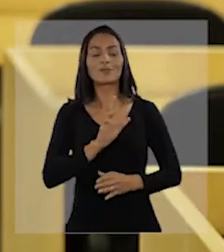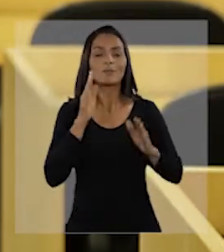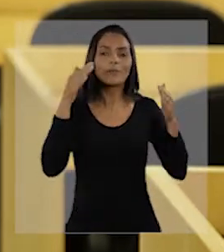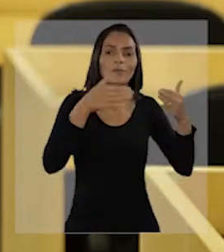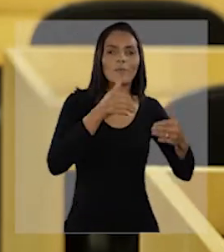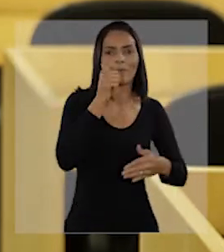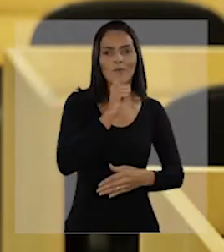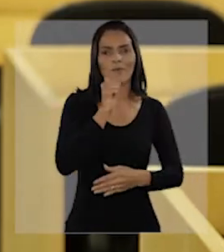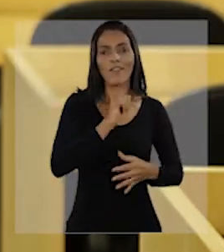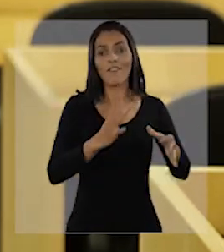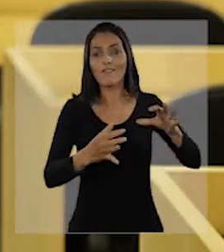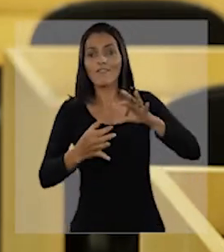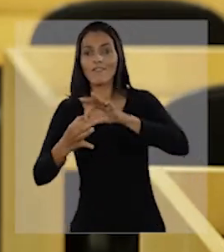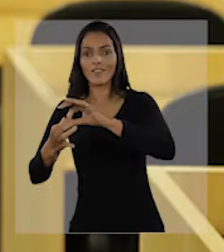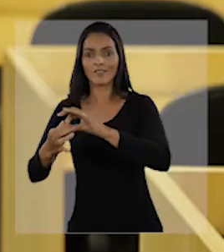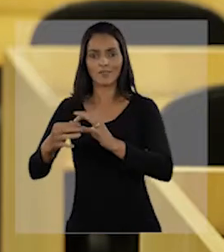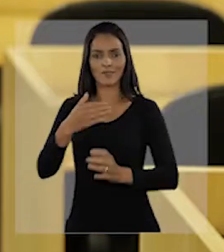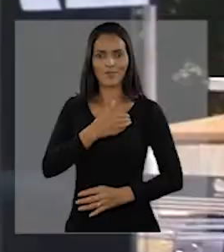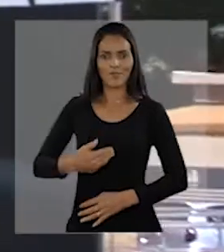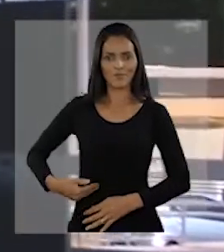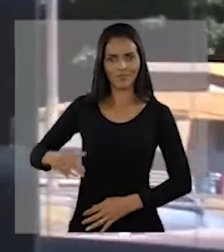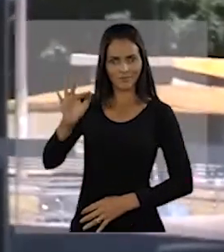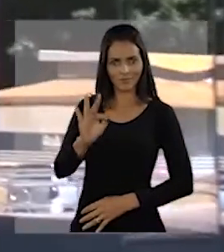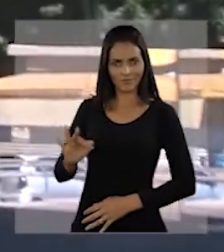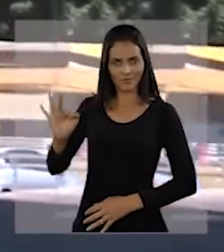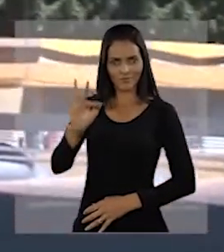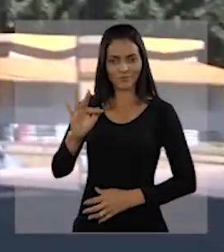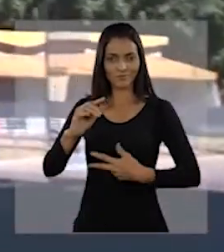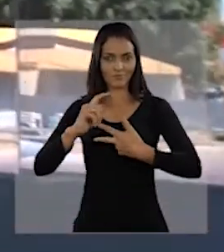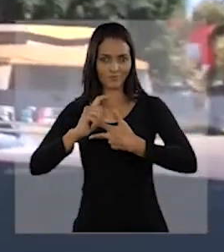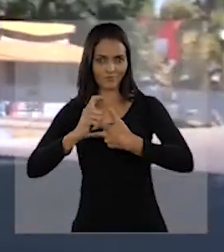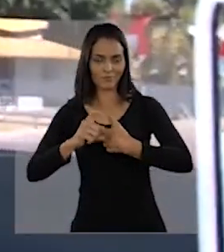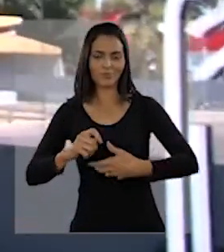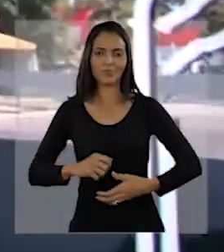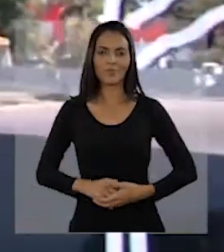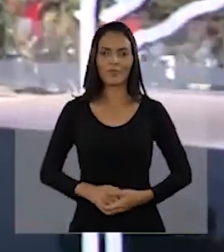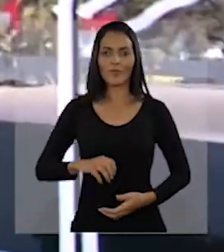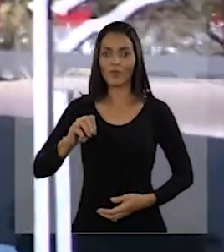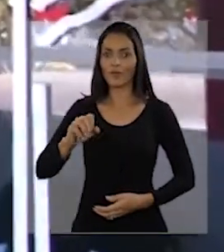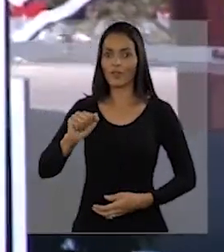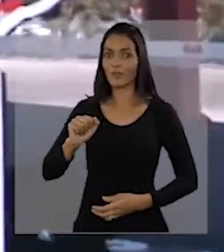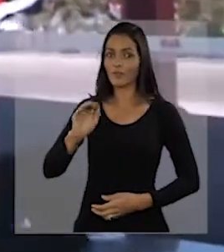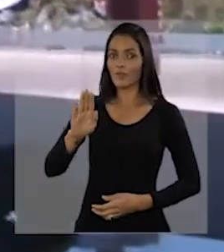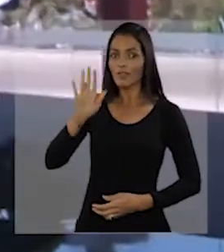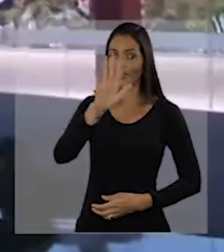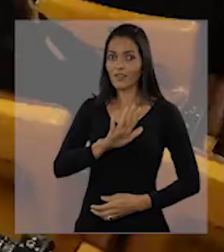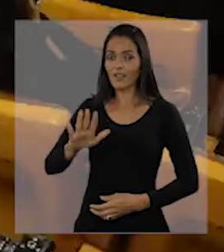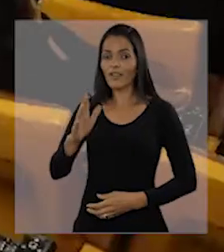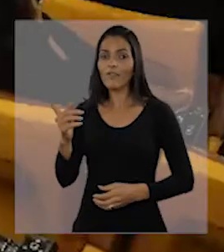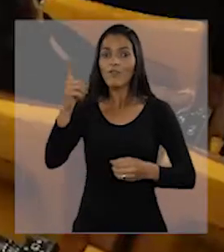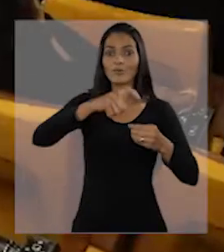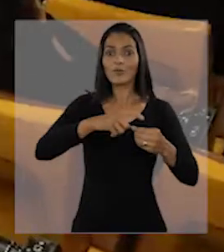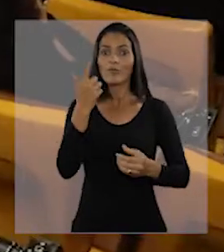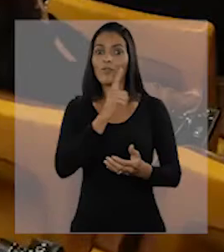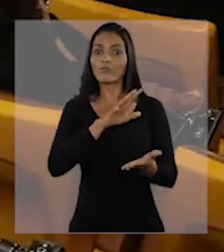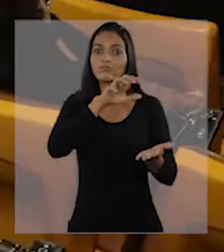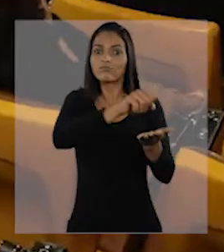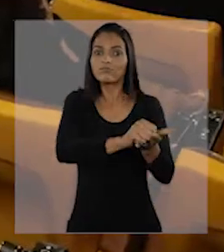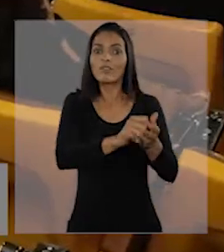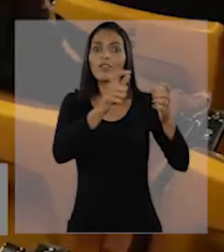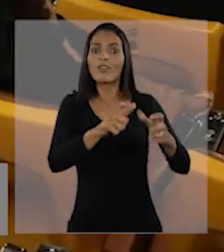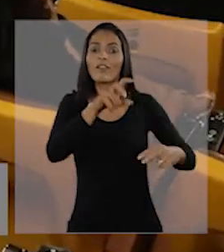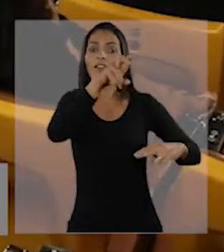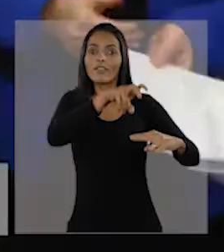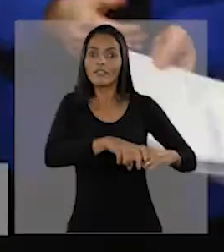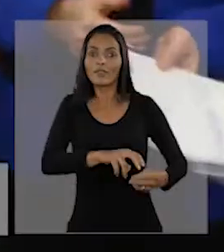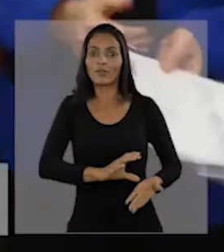Mulher, vinculado ao governo federal. A OAB Nacional reconquistou seu espaço no Conselho Nacional dos